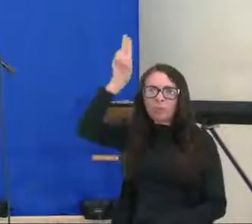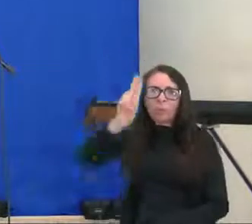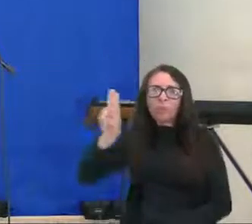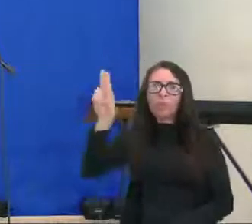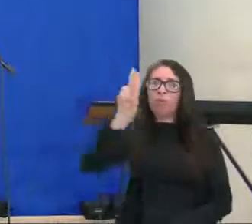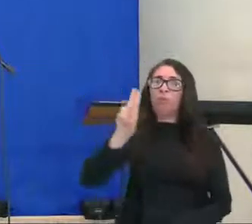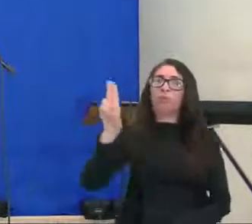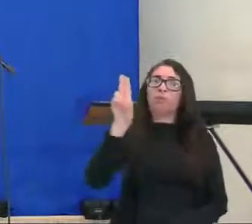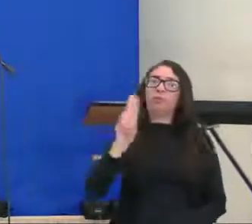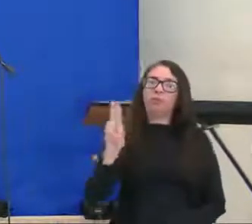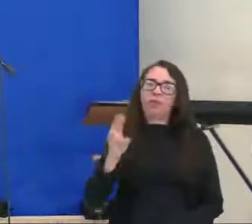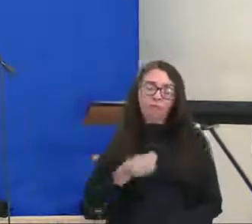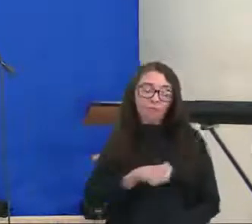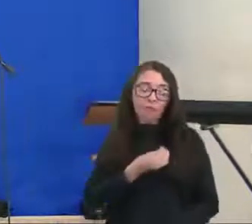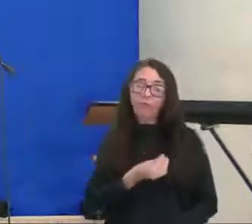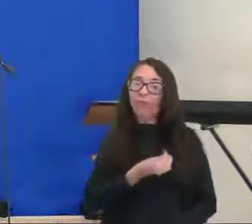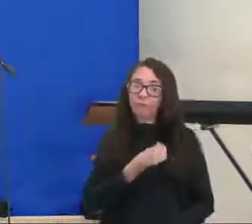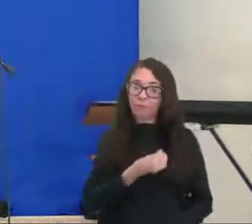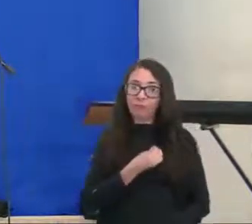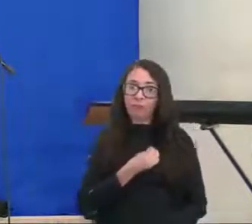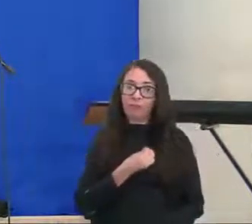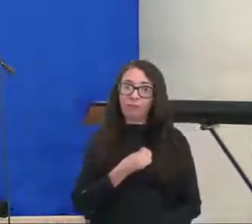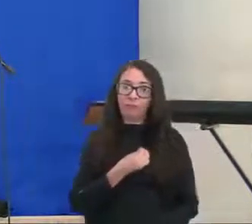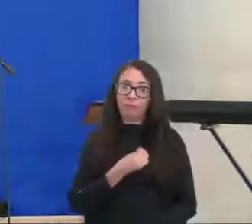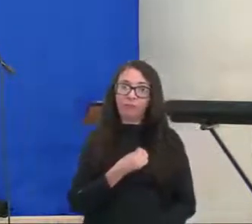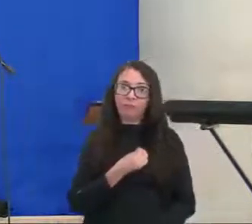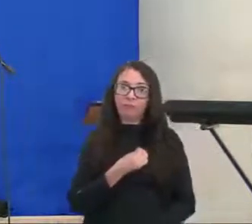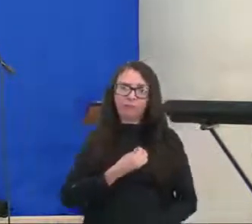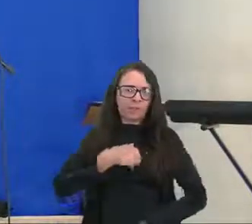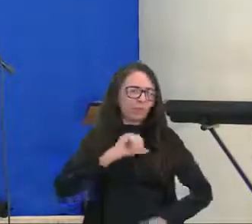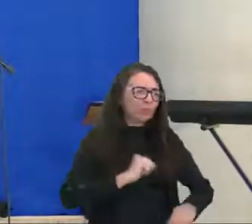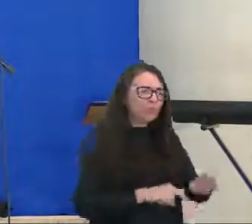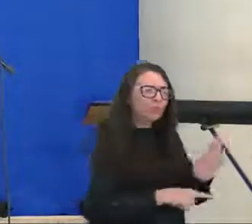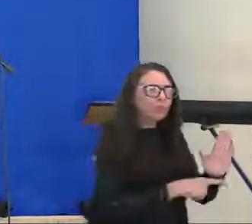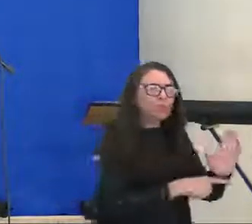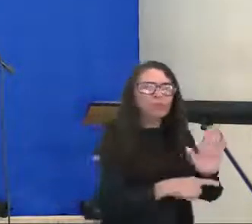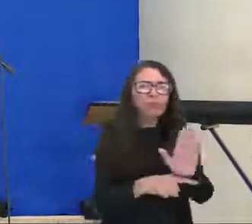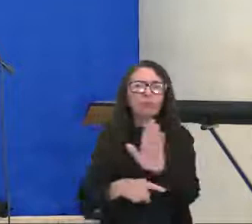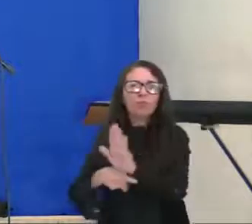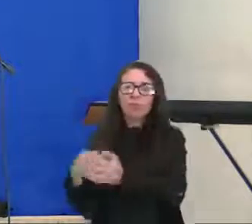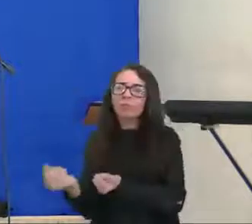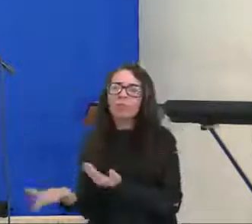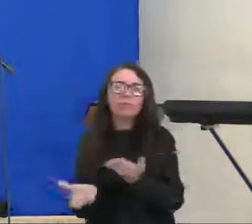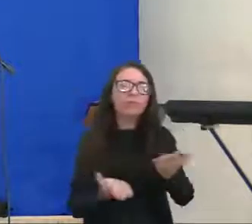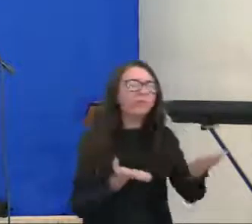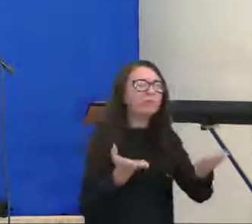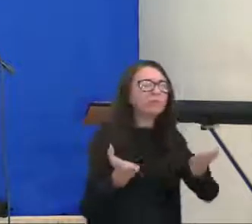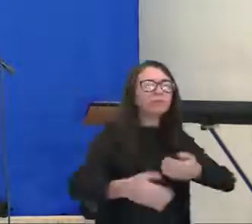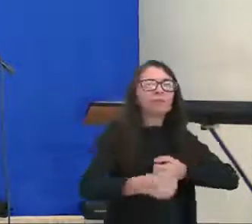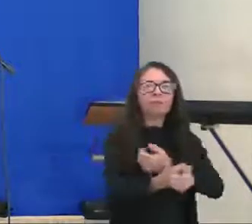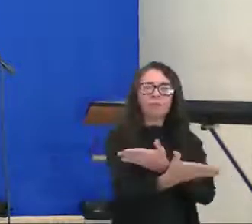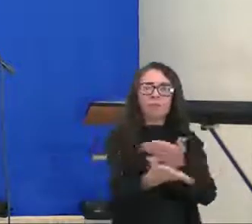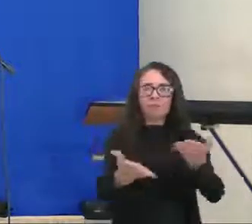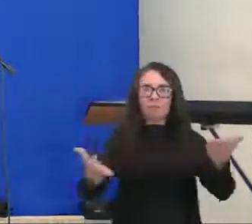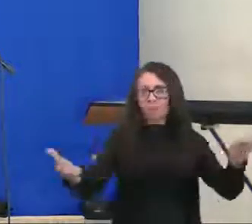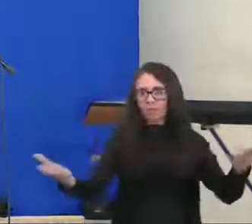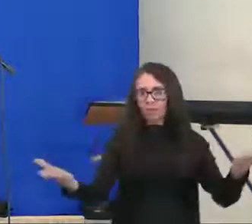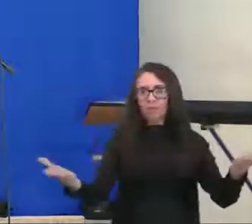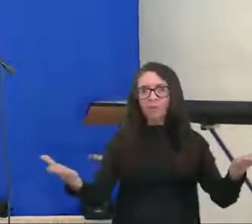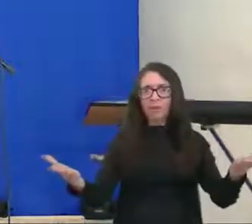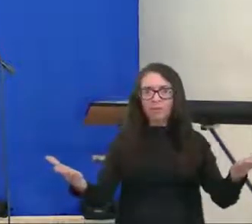crescimento, o Espírito Santo está trabalhando na minha vida, eu estou crescendo espiritualmente, na verdade eu tenho que não olhar para o